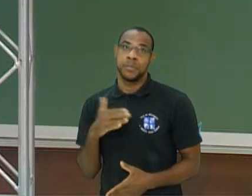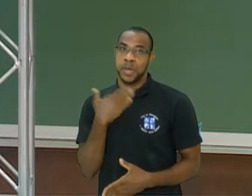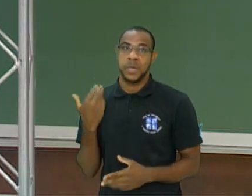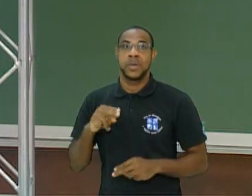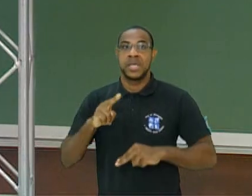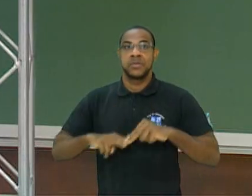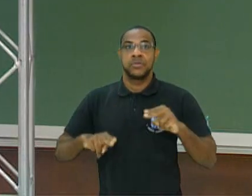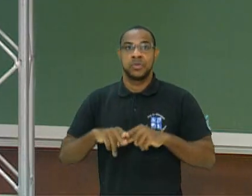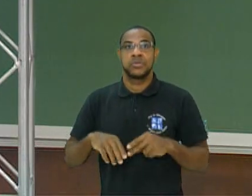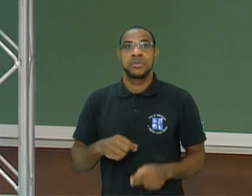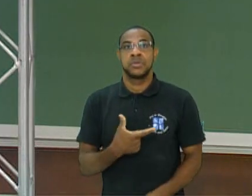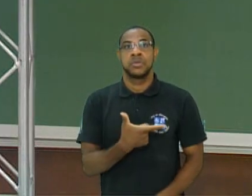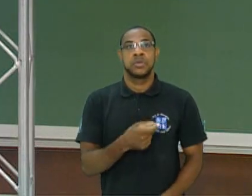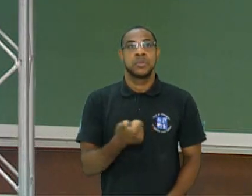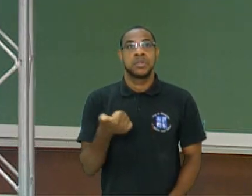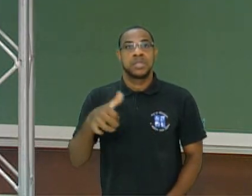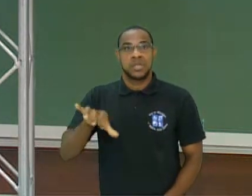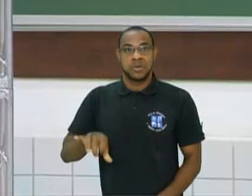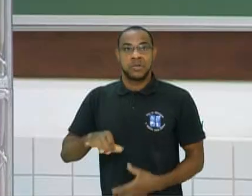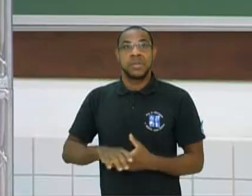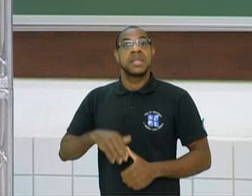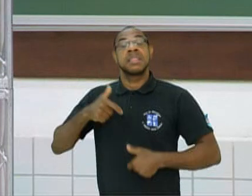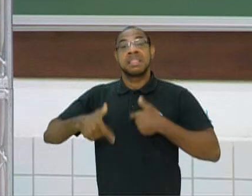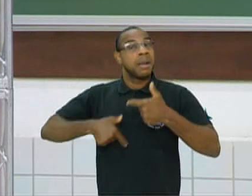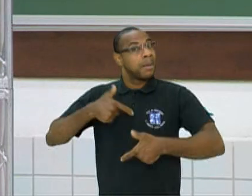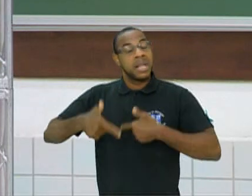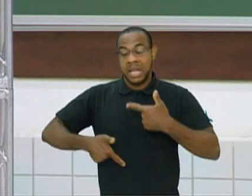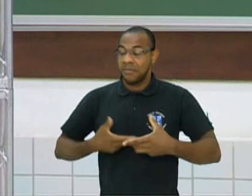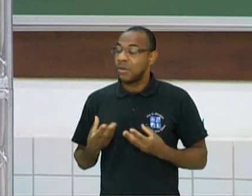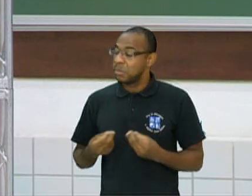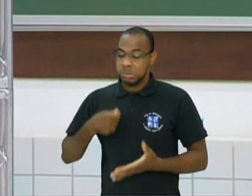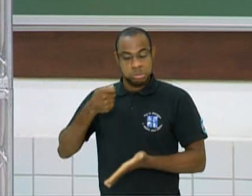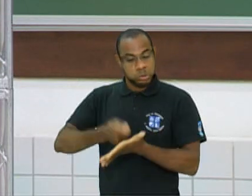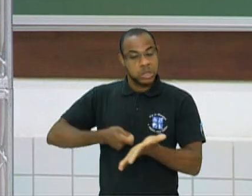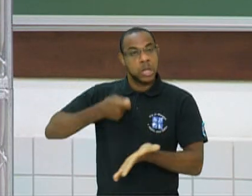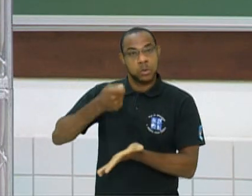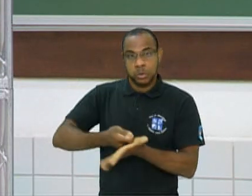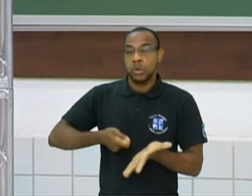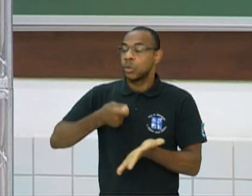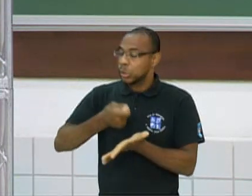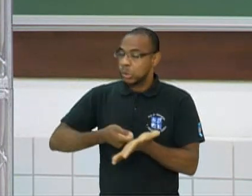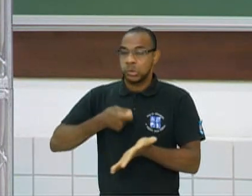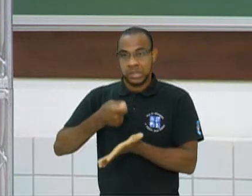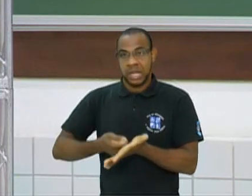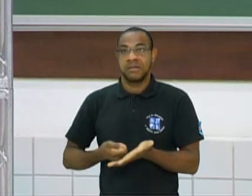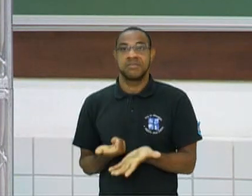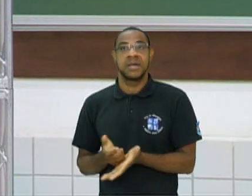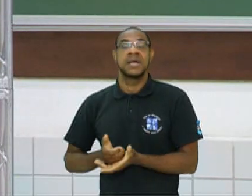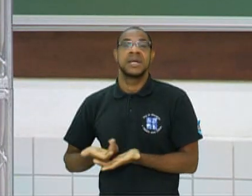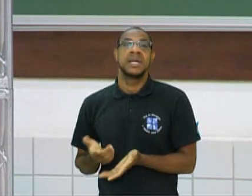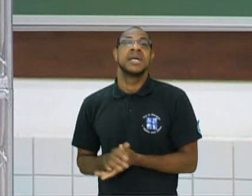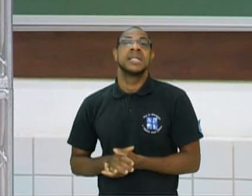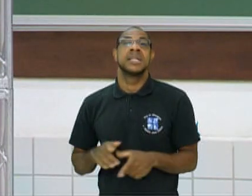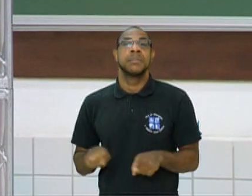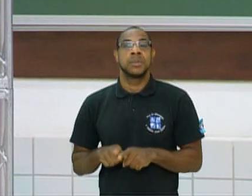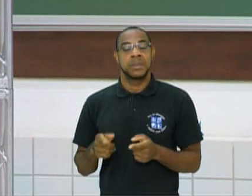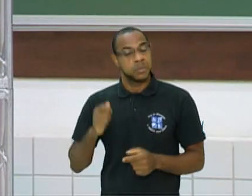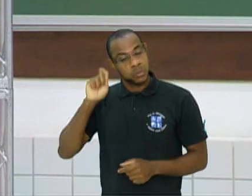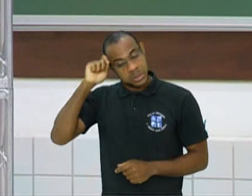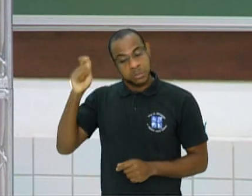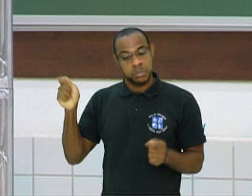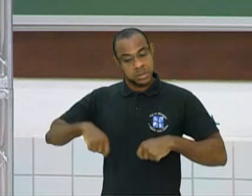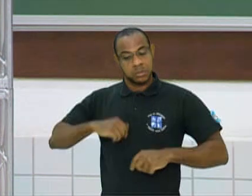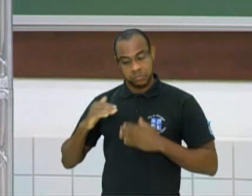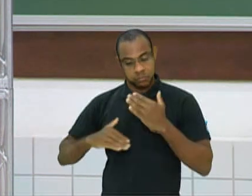pessoa que trabalhava muito em prol do negro, em prol que o negro, que a pessoa negra pudesse desenvolver-se